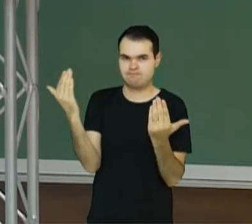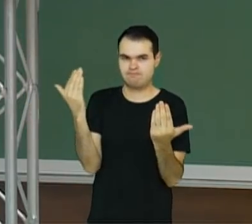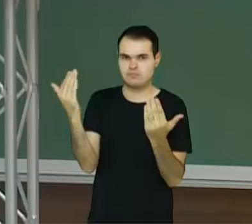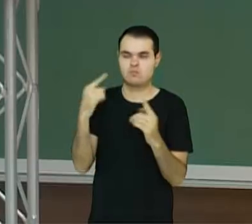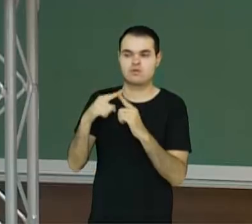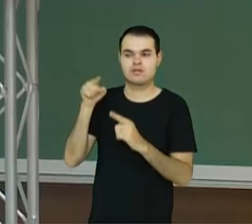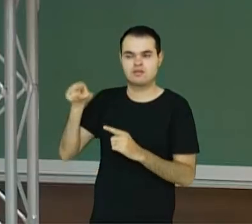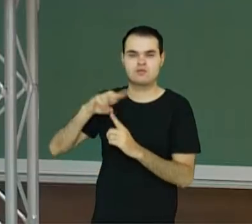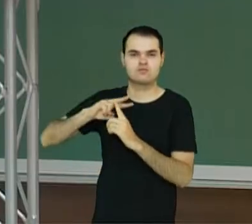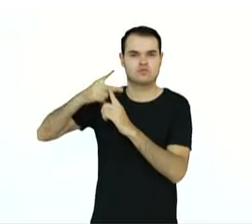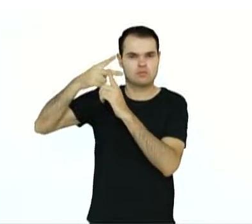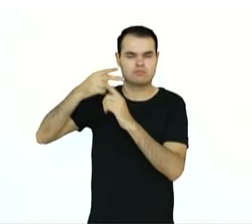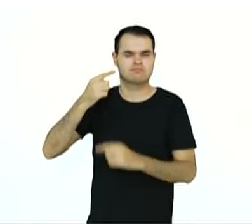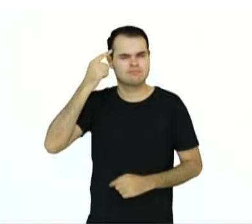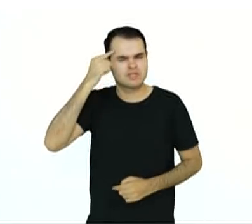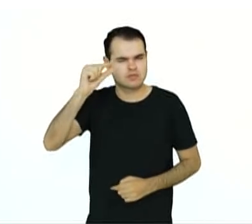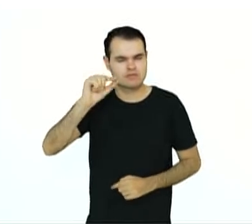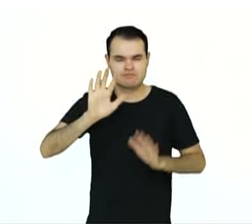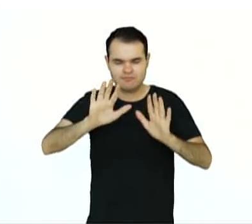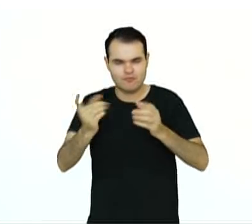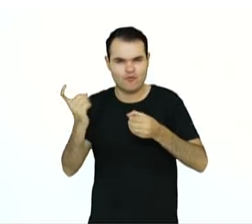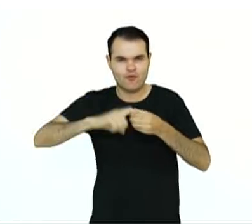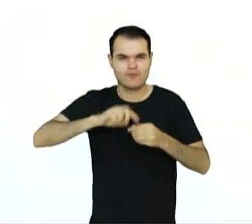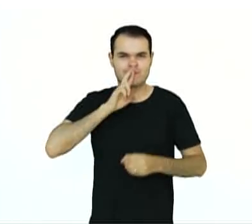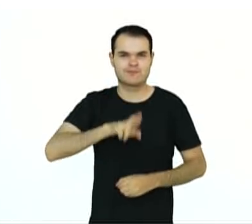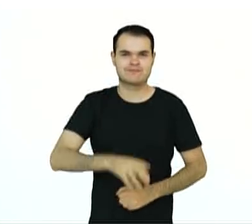certo? Pense um pouquinho e a gente já volta com a resposta.